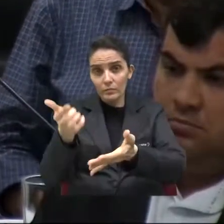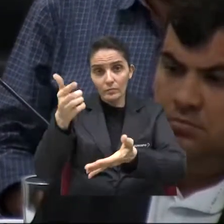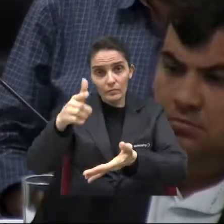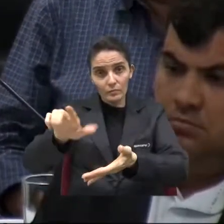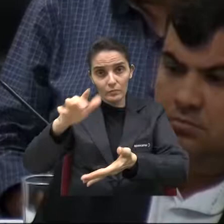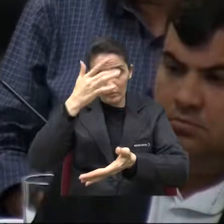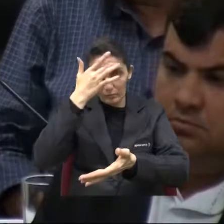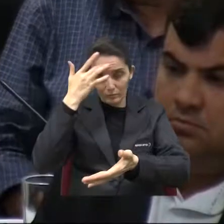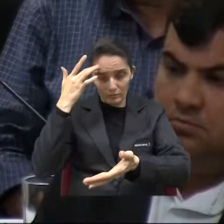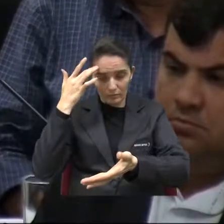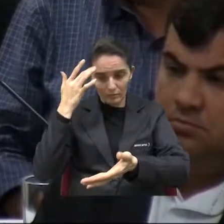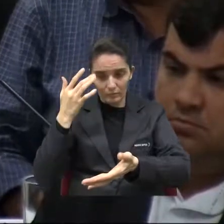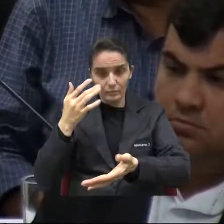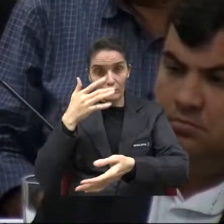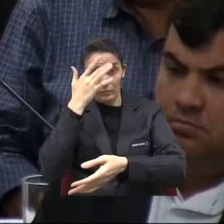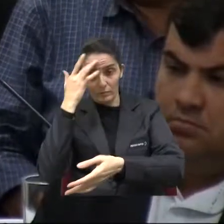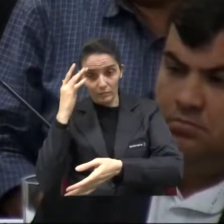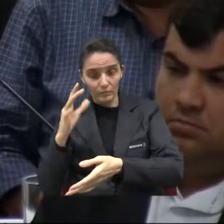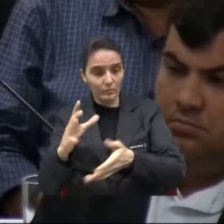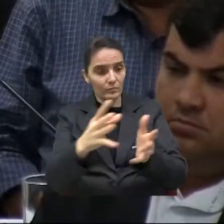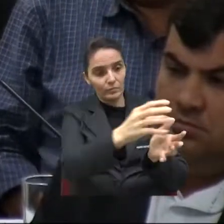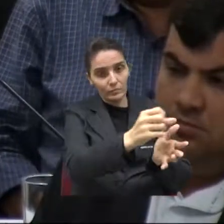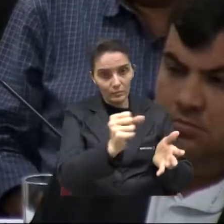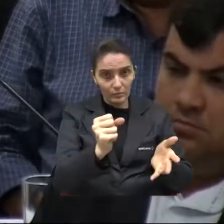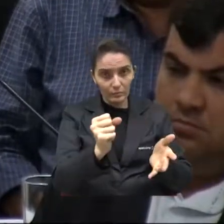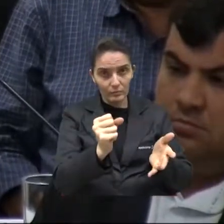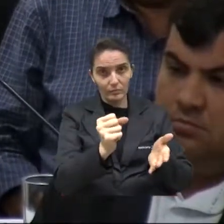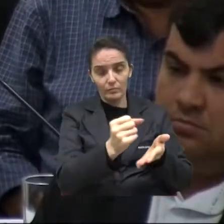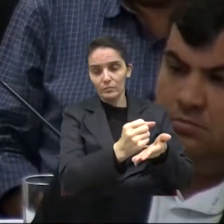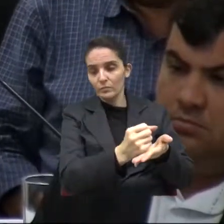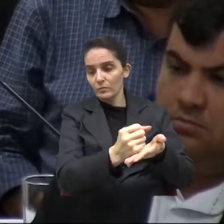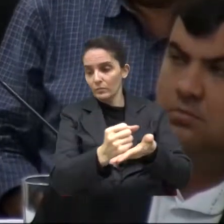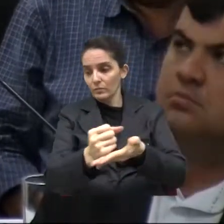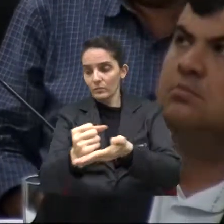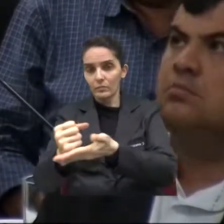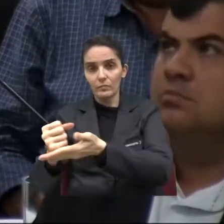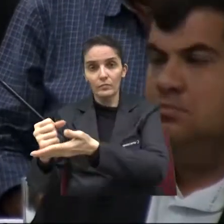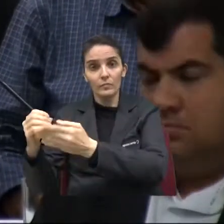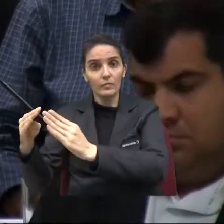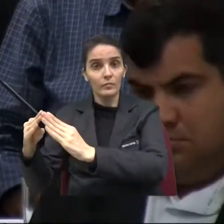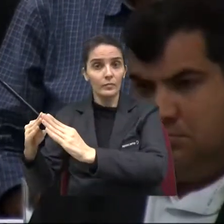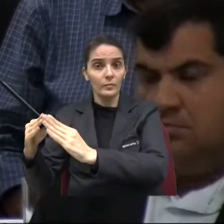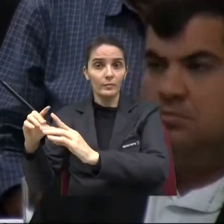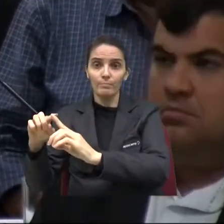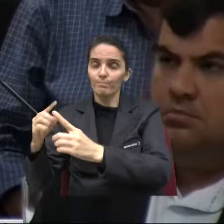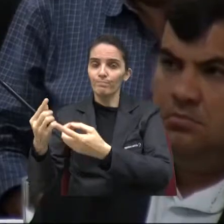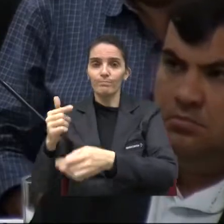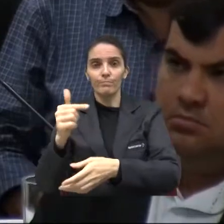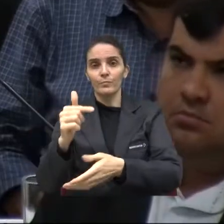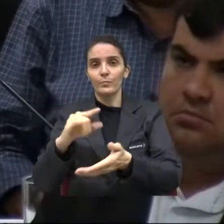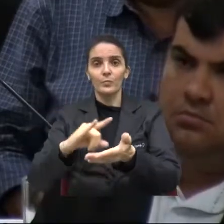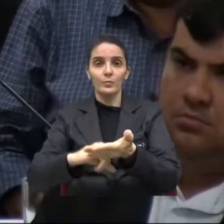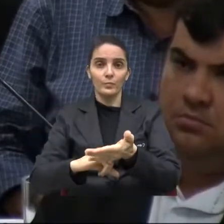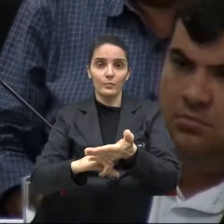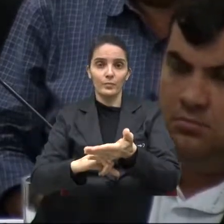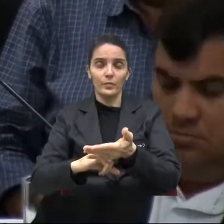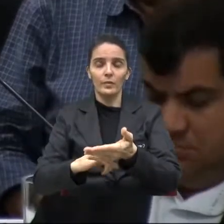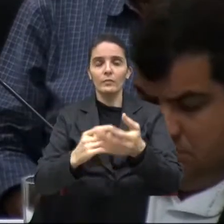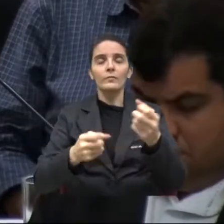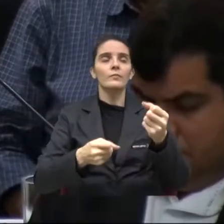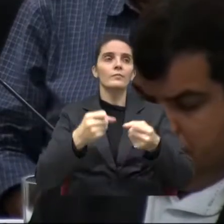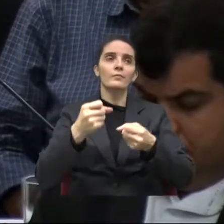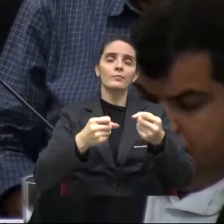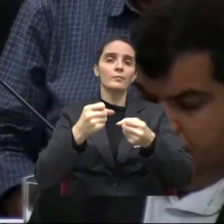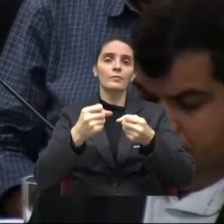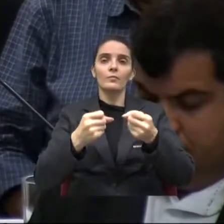por outra pessoa, e você nem por maldade, mas não tem um documento, às vezes põe lá no carro tudo o fio que